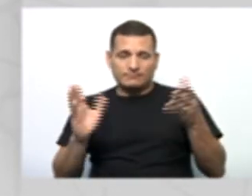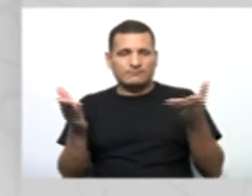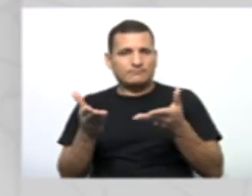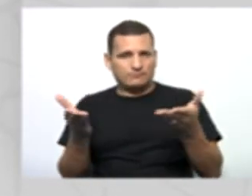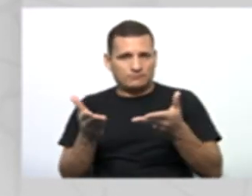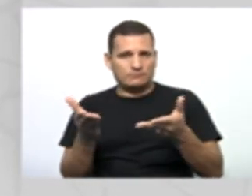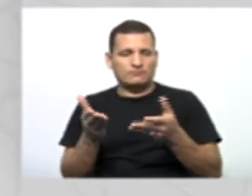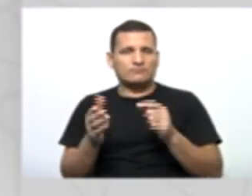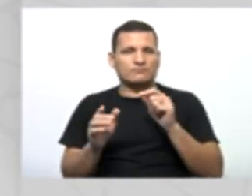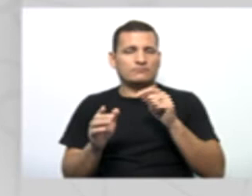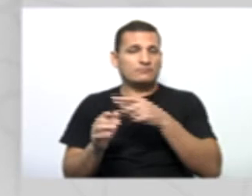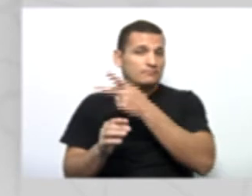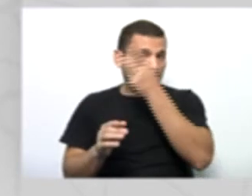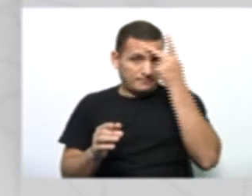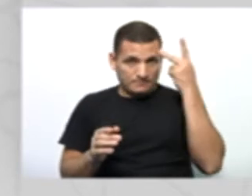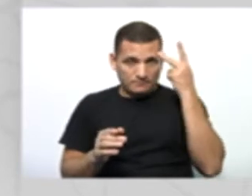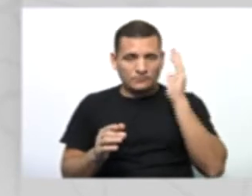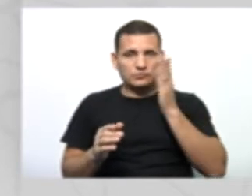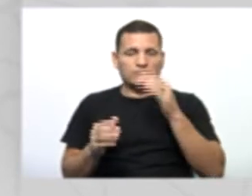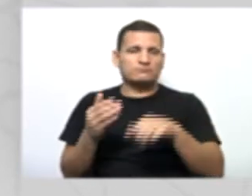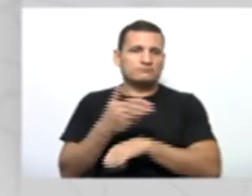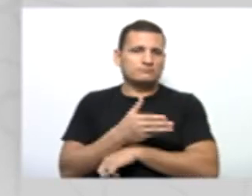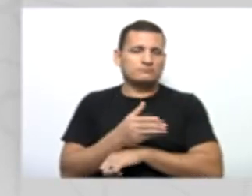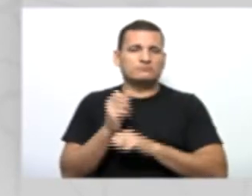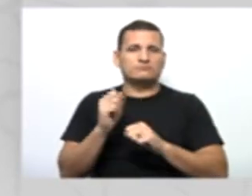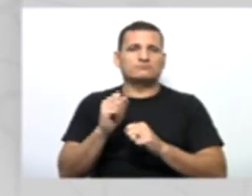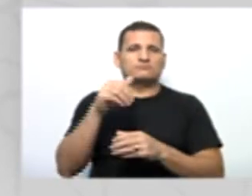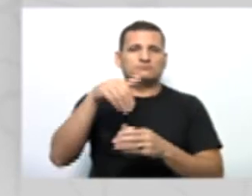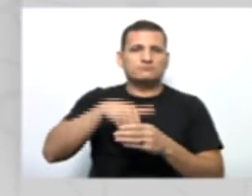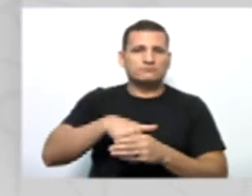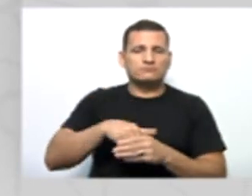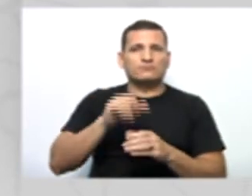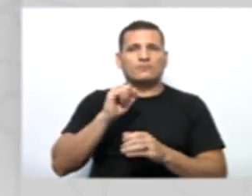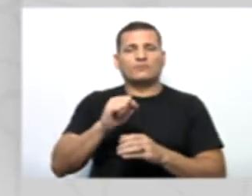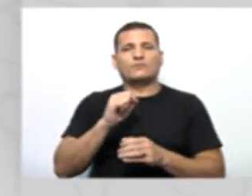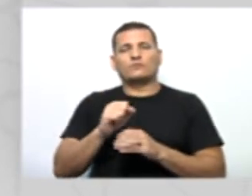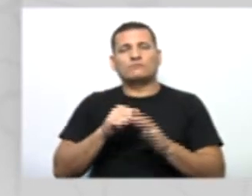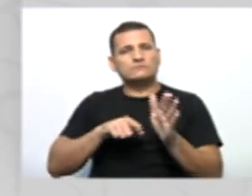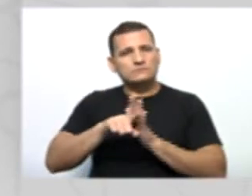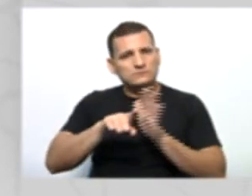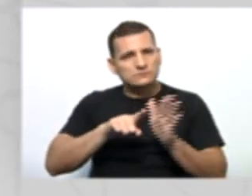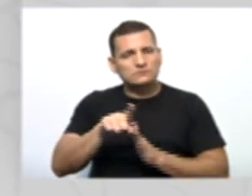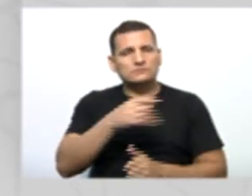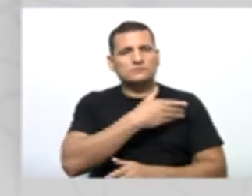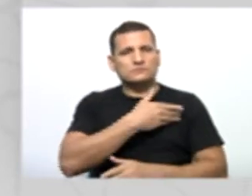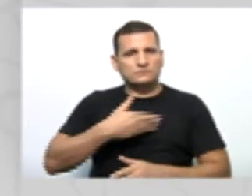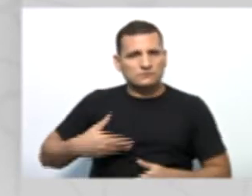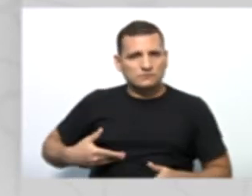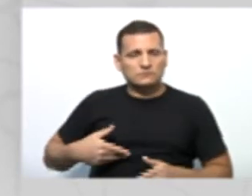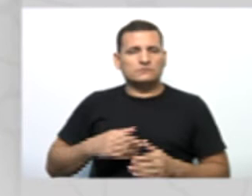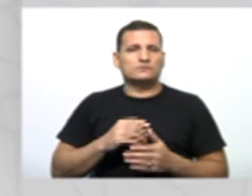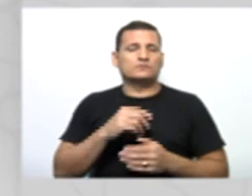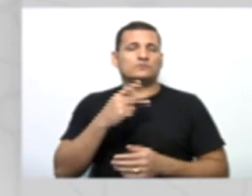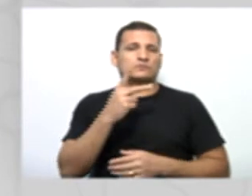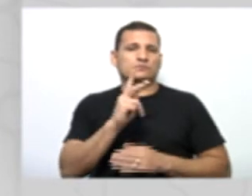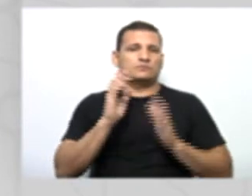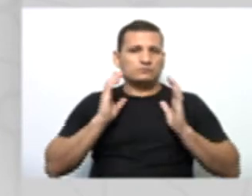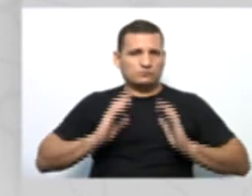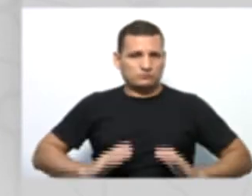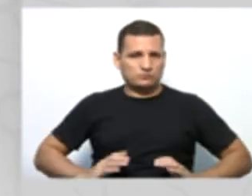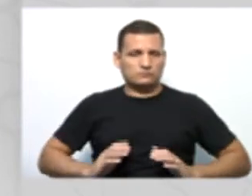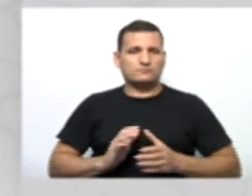atuais, onde as pessoas já participam mais, podem votar, podem questionar os governos, questionar a conduta dos seus